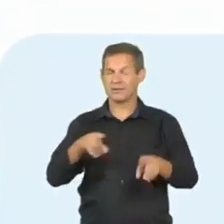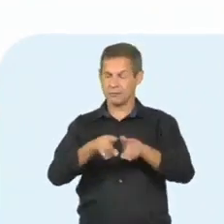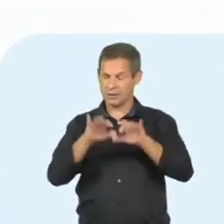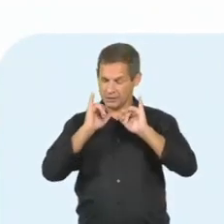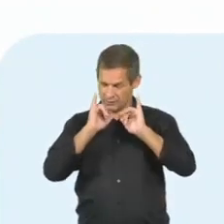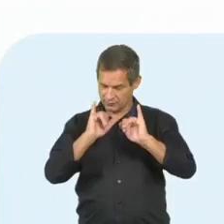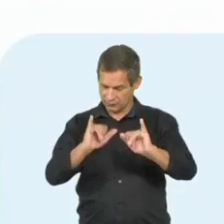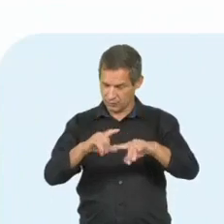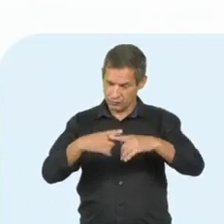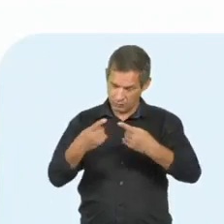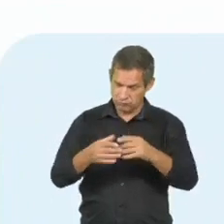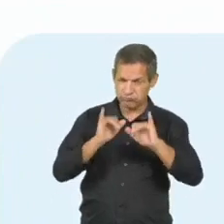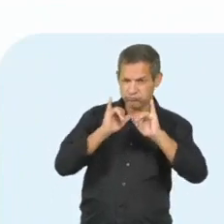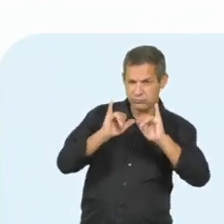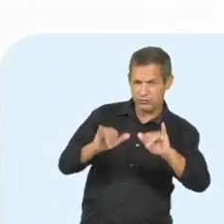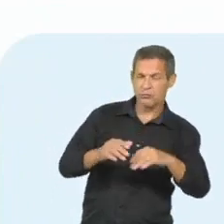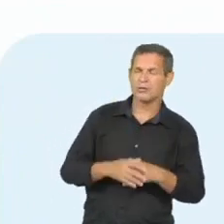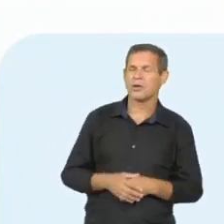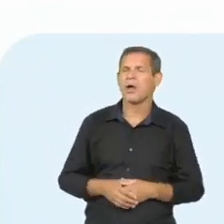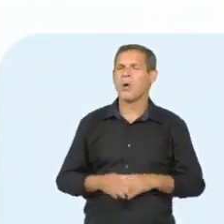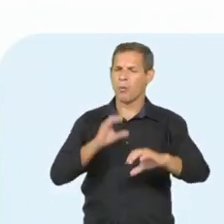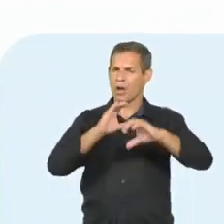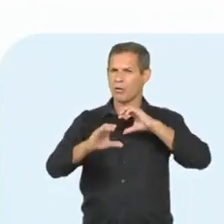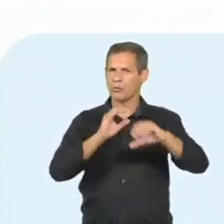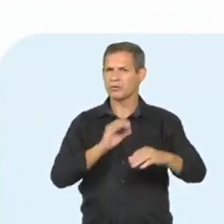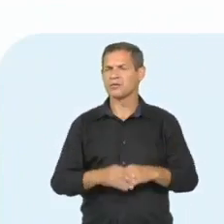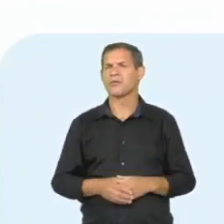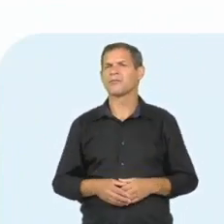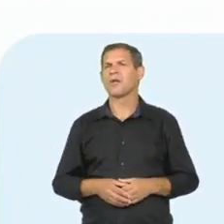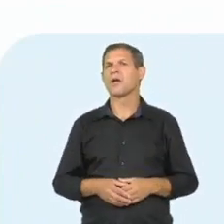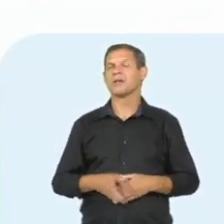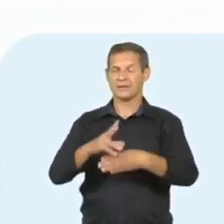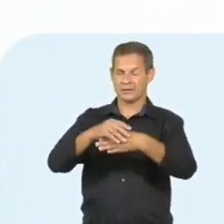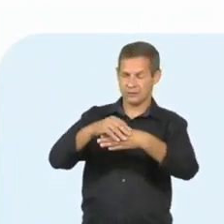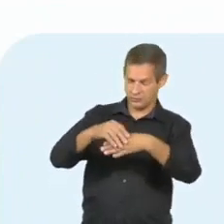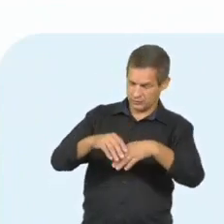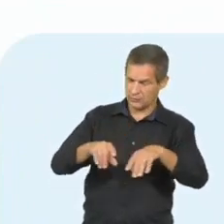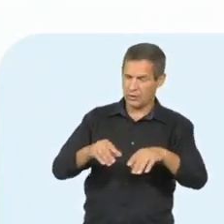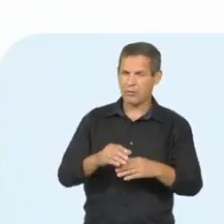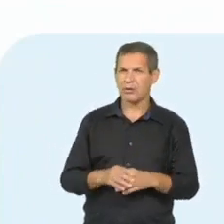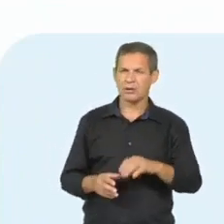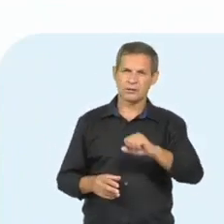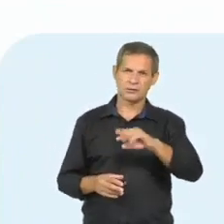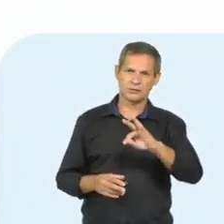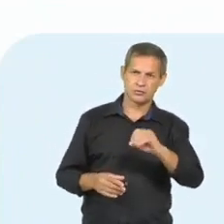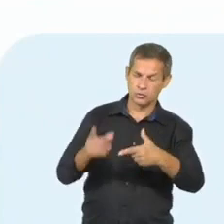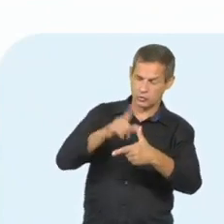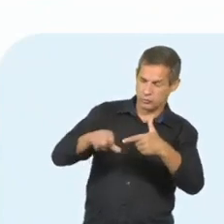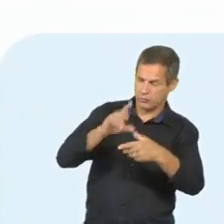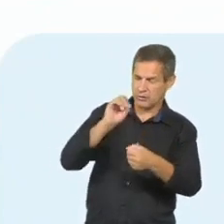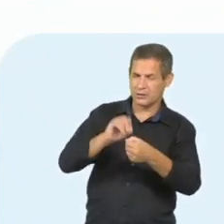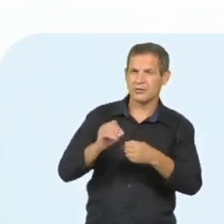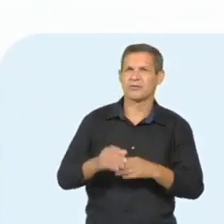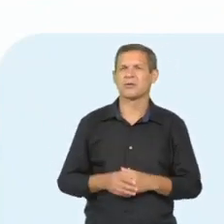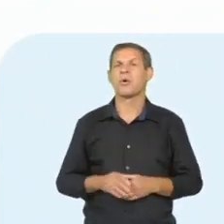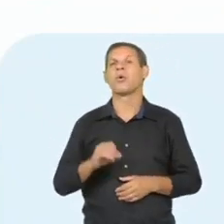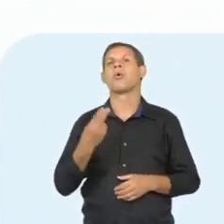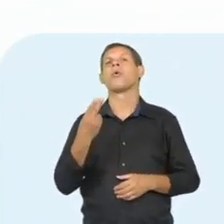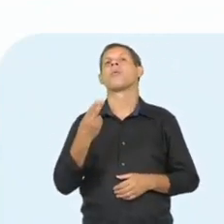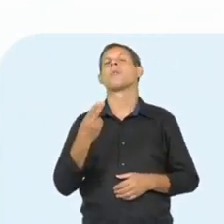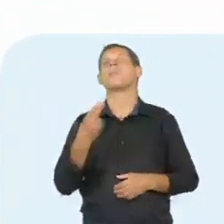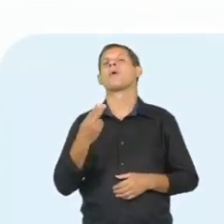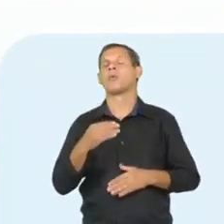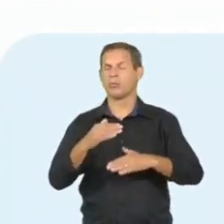notificação. A notificação é a comunicação sobre a ocorrência da doença, surto ou agravo, que é realizada ou